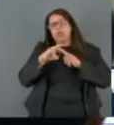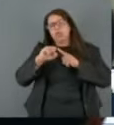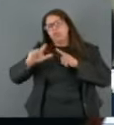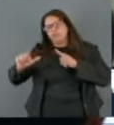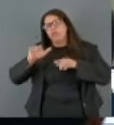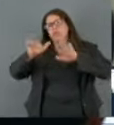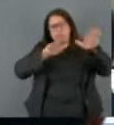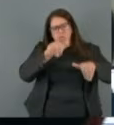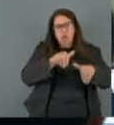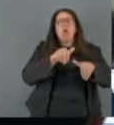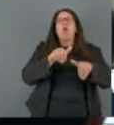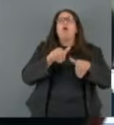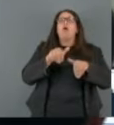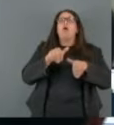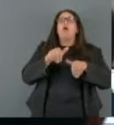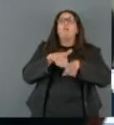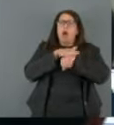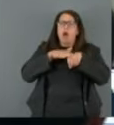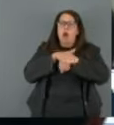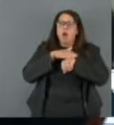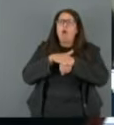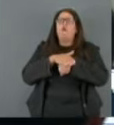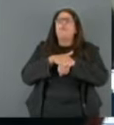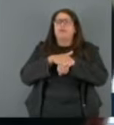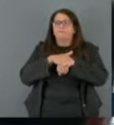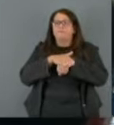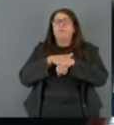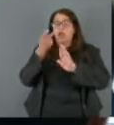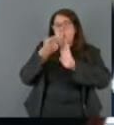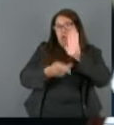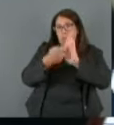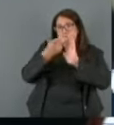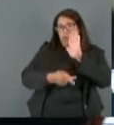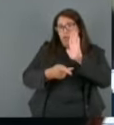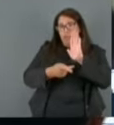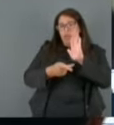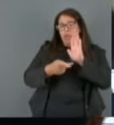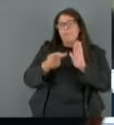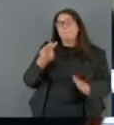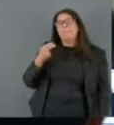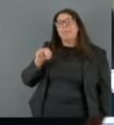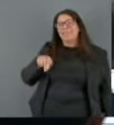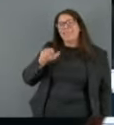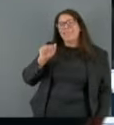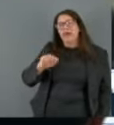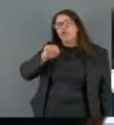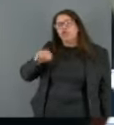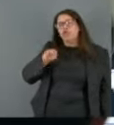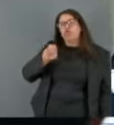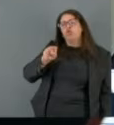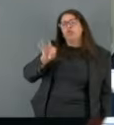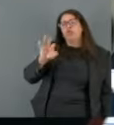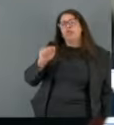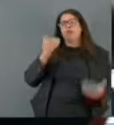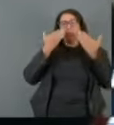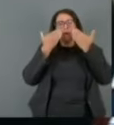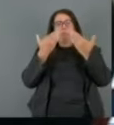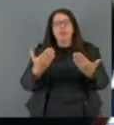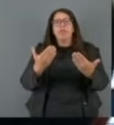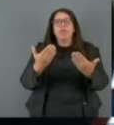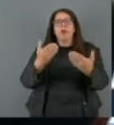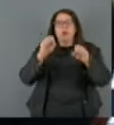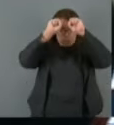audiências públicas com a sociedade civil, inclusive. Esse projeto chamado Pena Justa foi apresentado para os